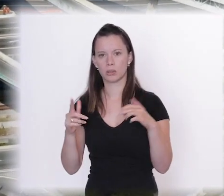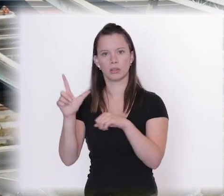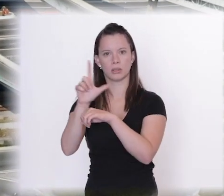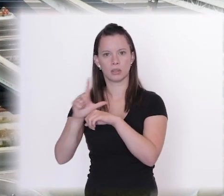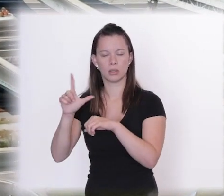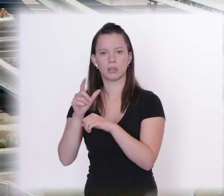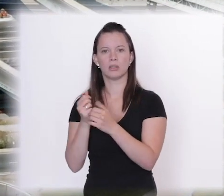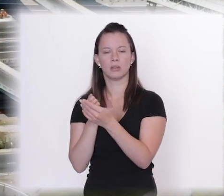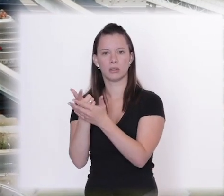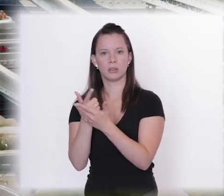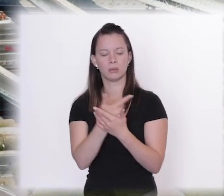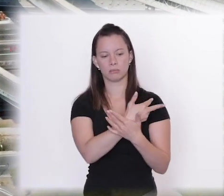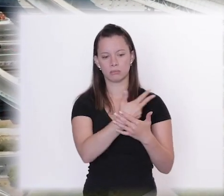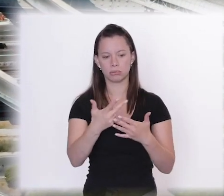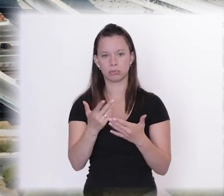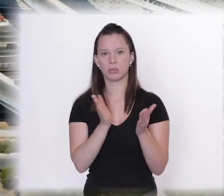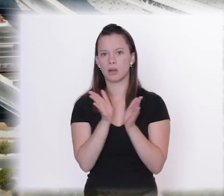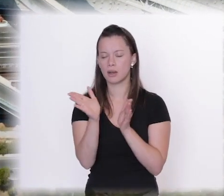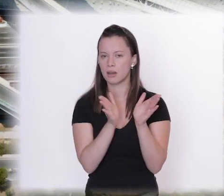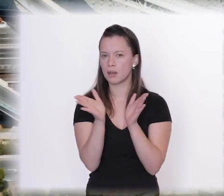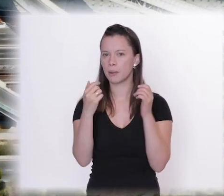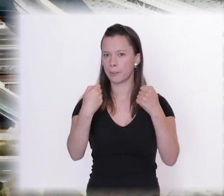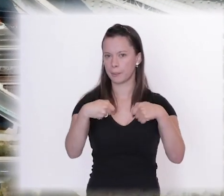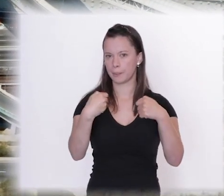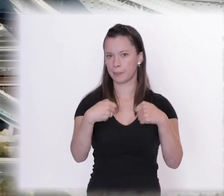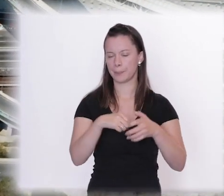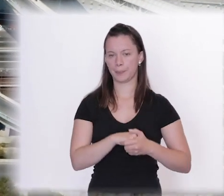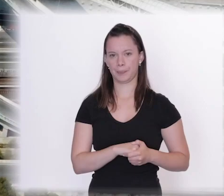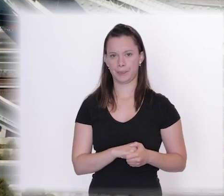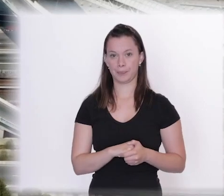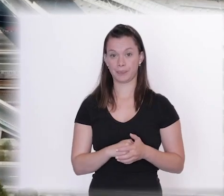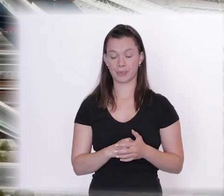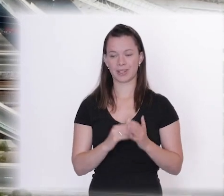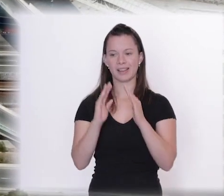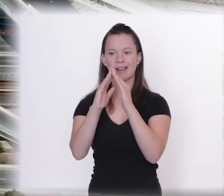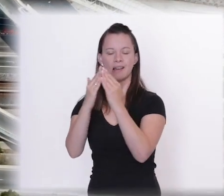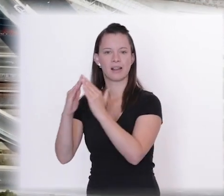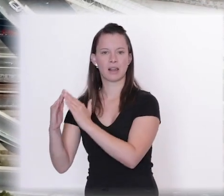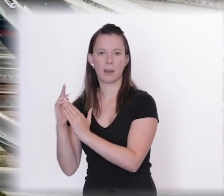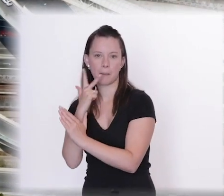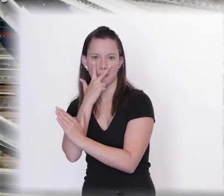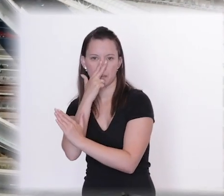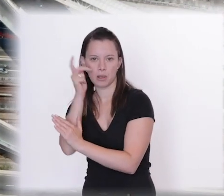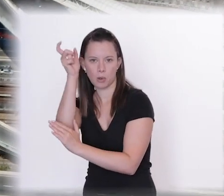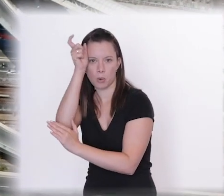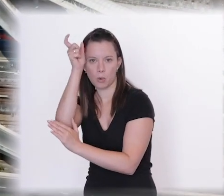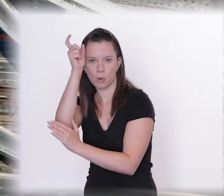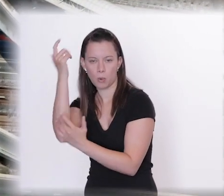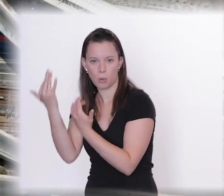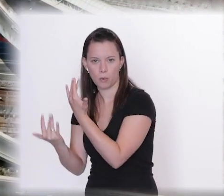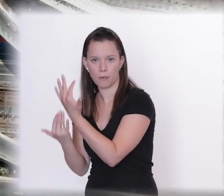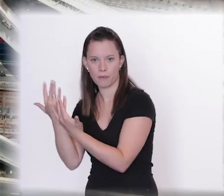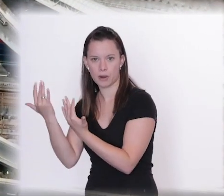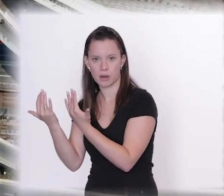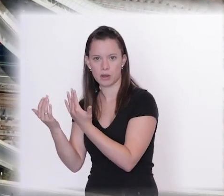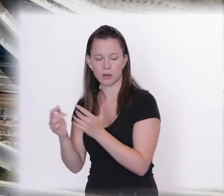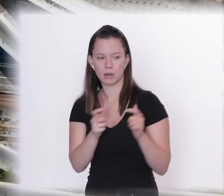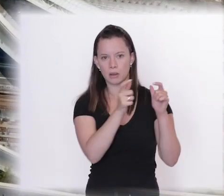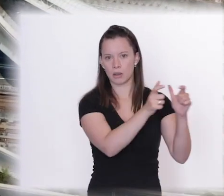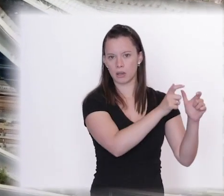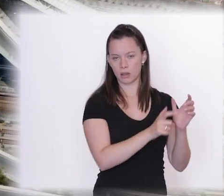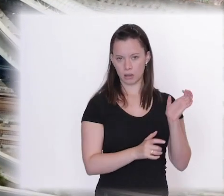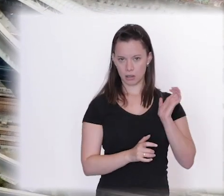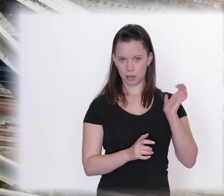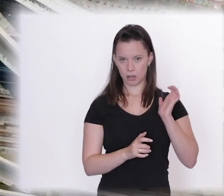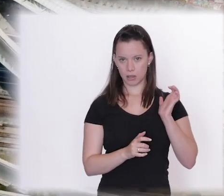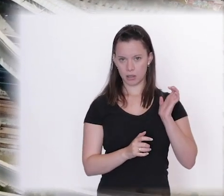eles apresentam como se a favela e a periferia fosse o inferno e os bairros de classe média alta fosse o paraíso. E todos nós